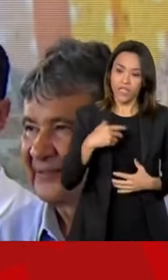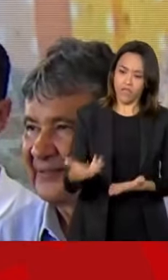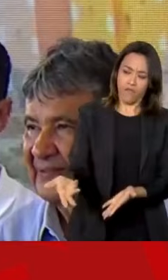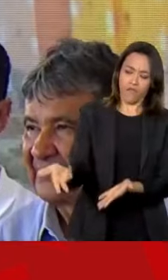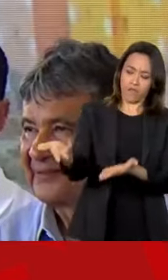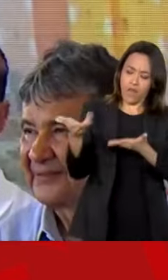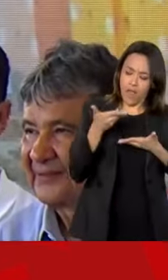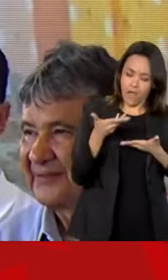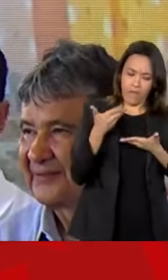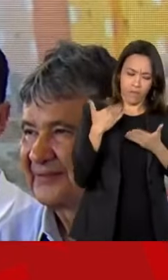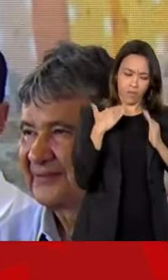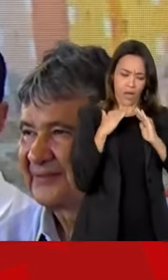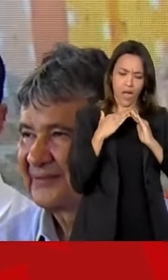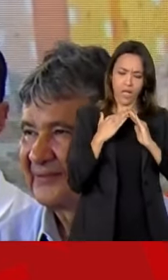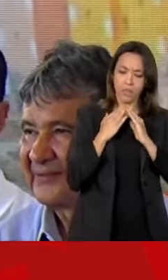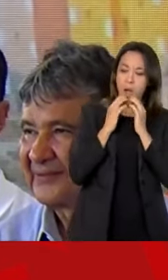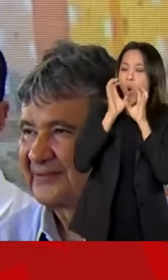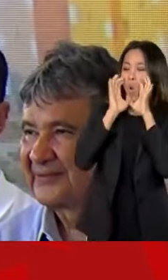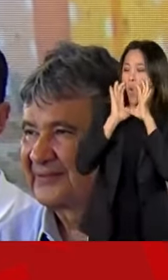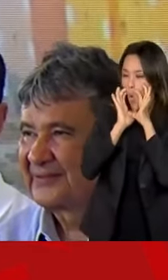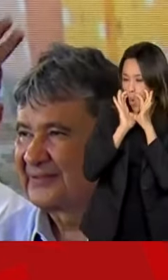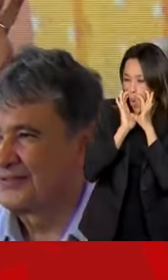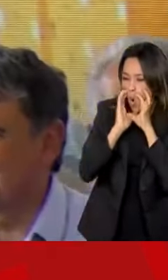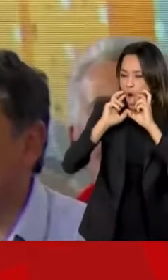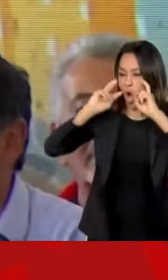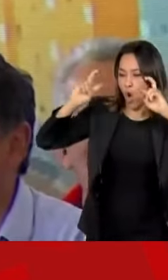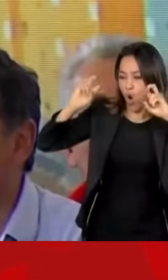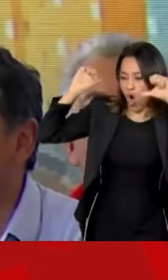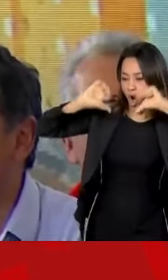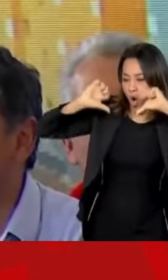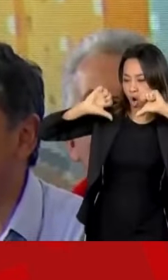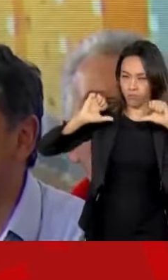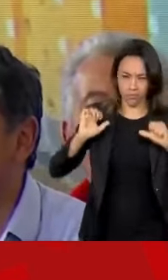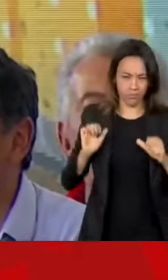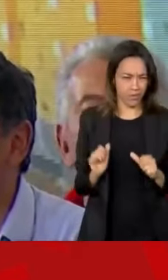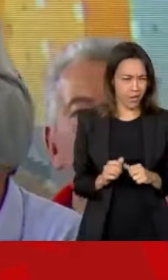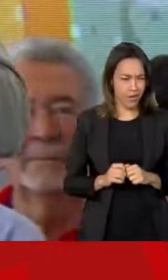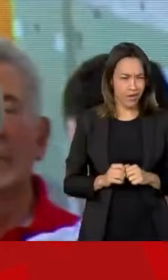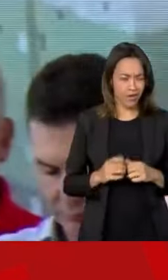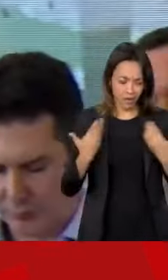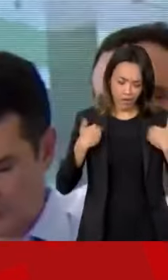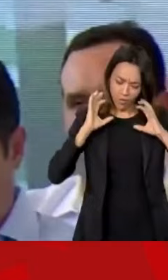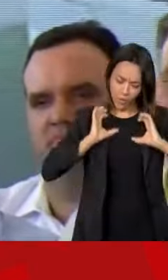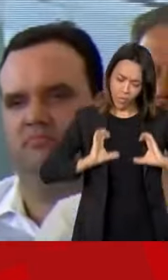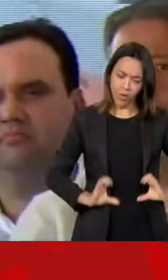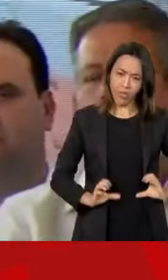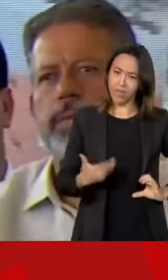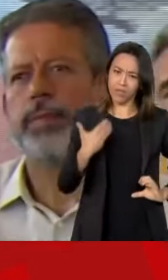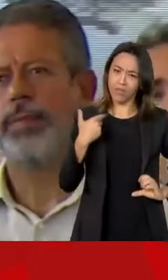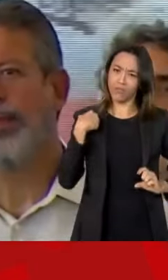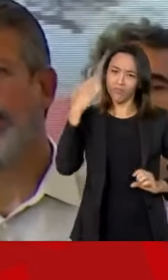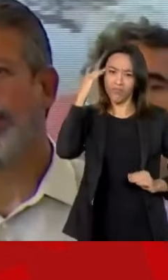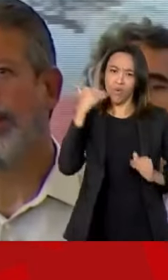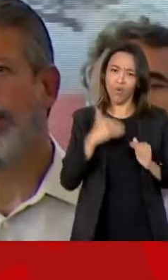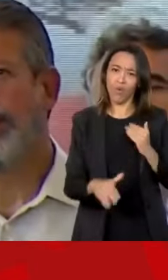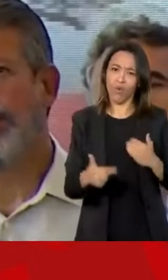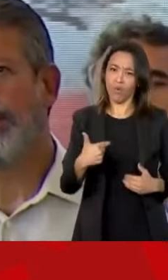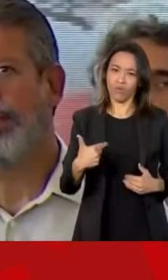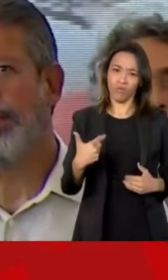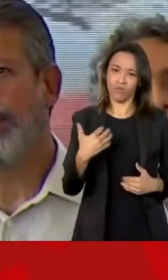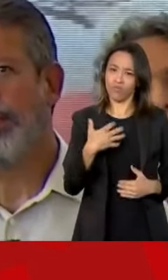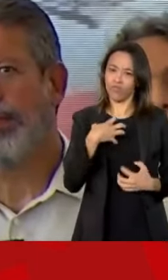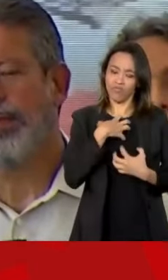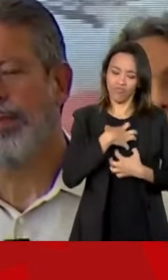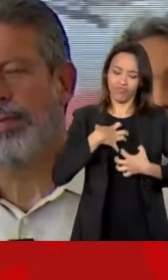para ser vaiado para ser maltratado é apenas uma questão de comportamento que me incomoda muito me incomoda